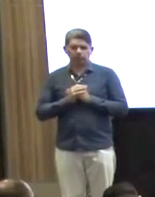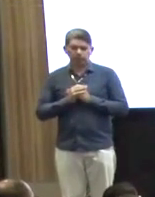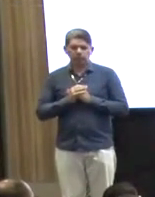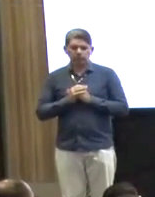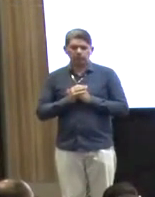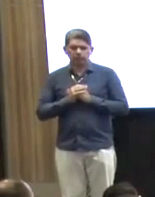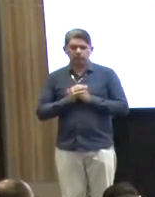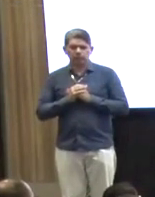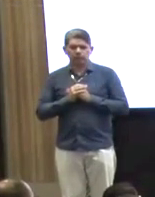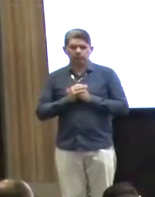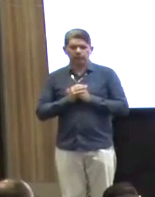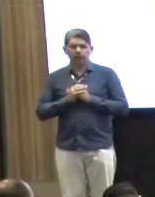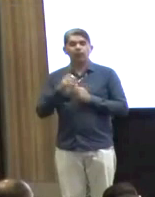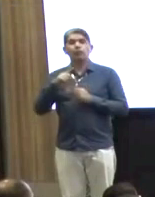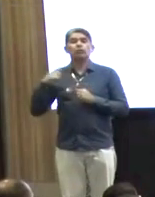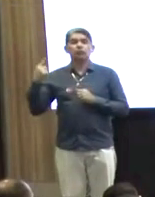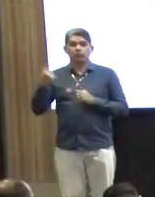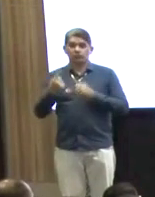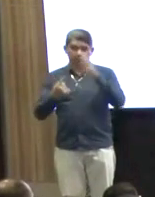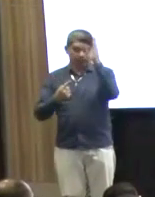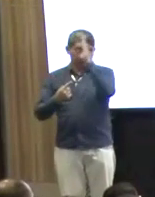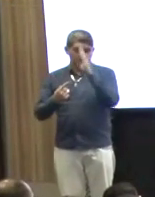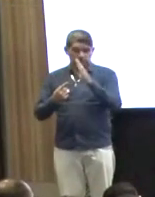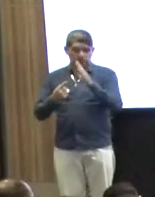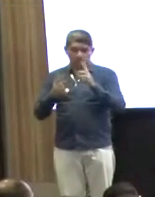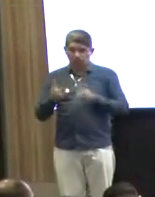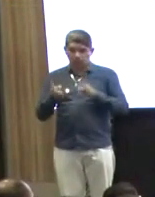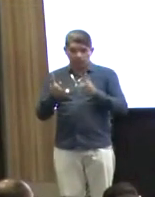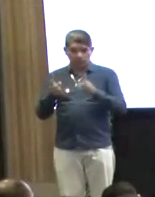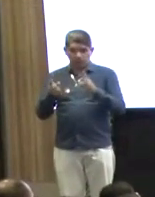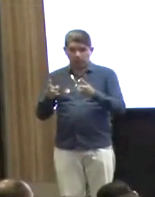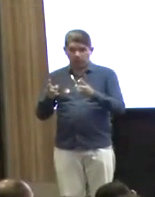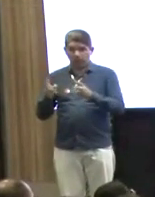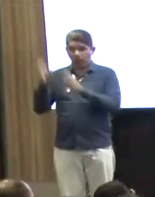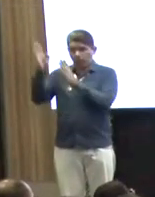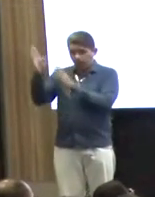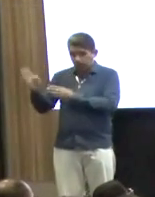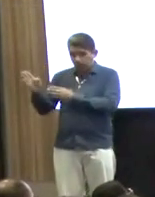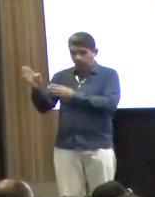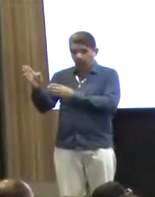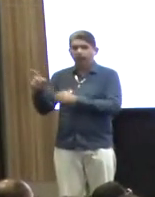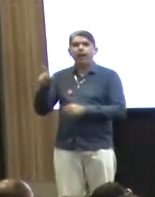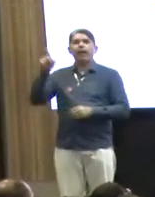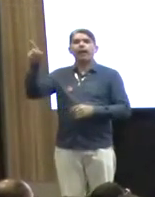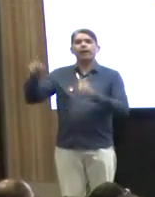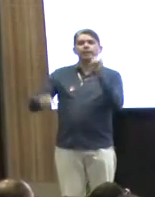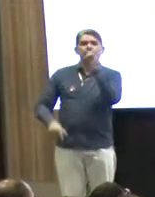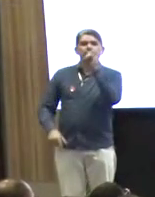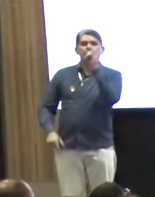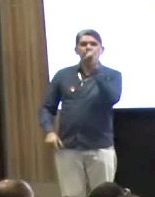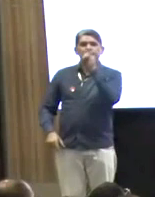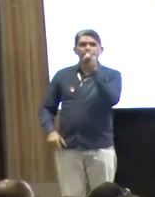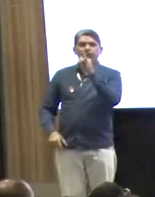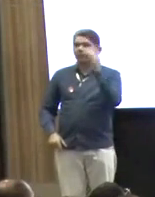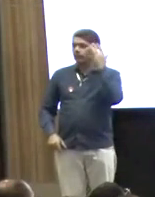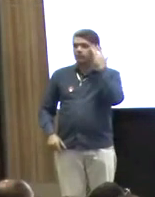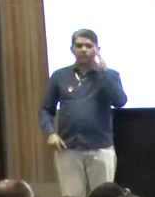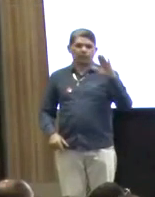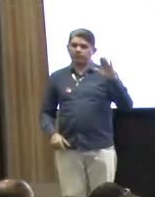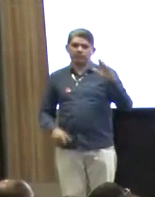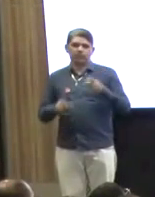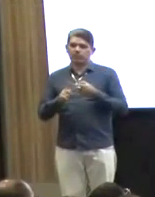A gente no Brasil faz sempre no mesmo lado. Eu morei na Itália. Na Itália eles começam do lado contrário. Eles também não sabem que eles fazem isso.